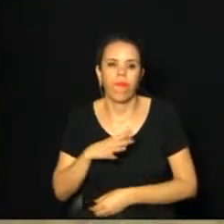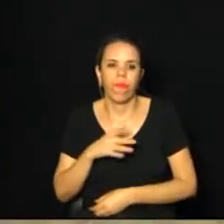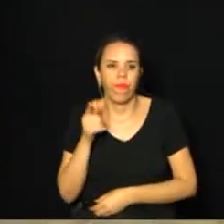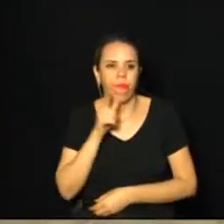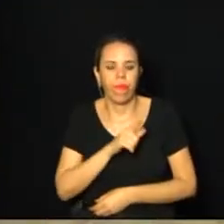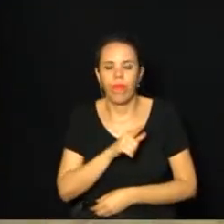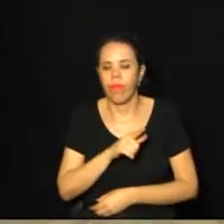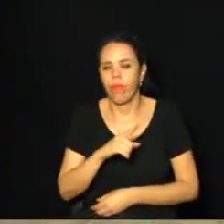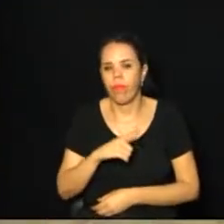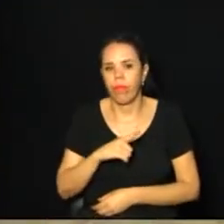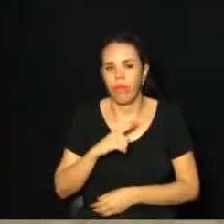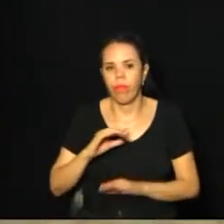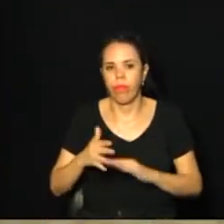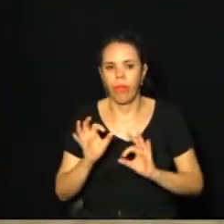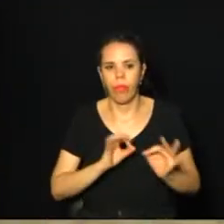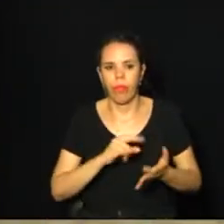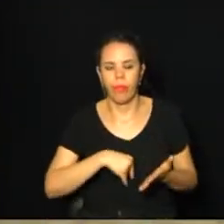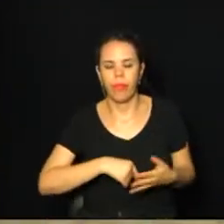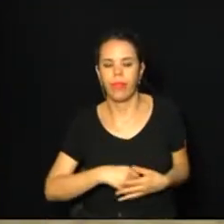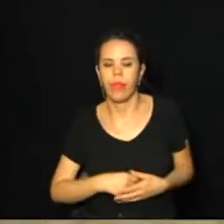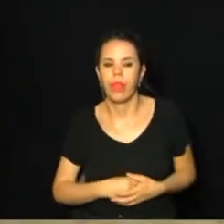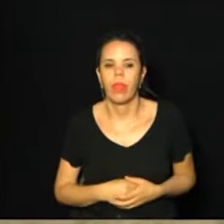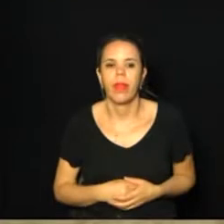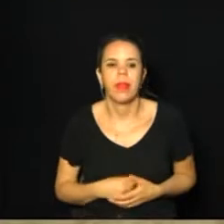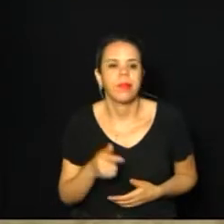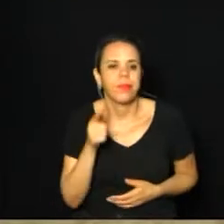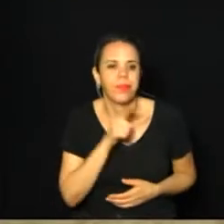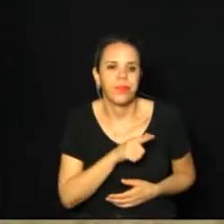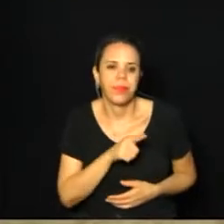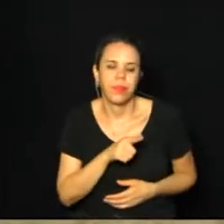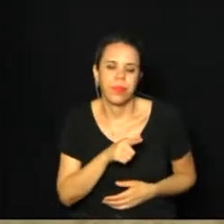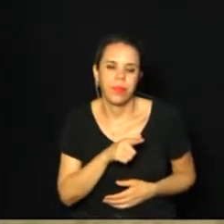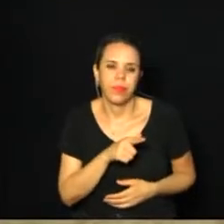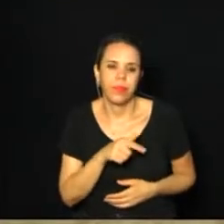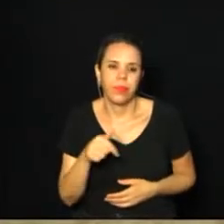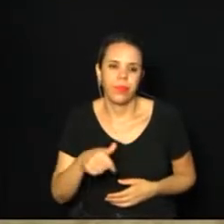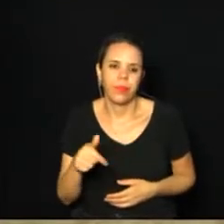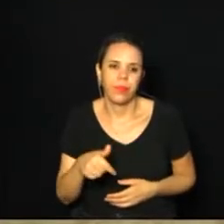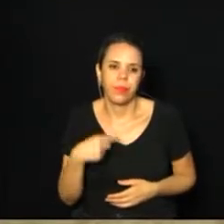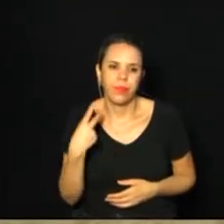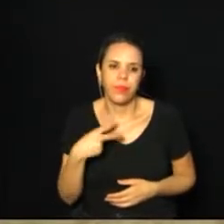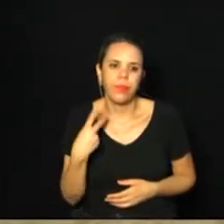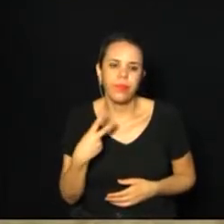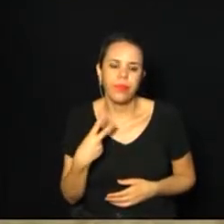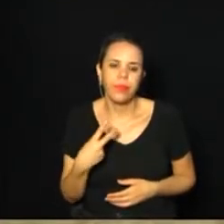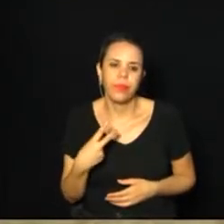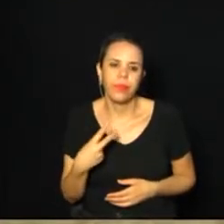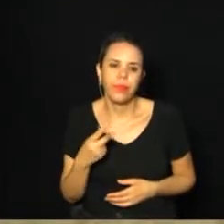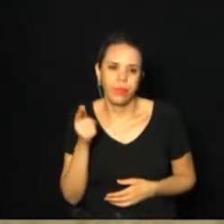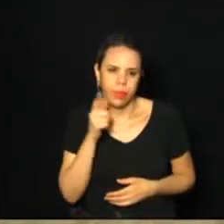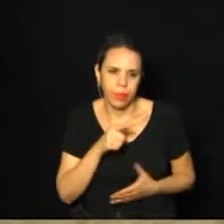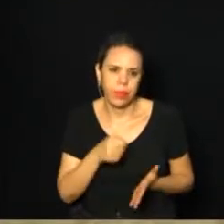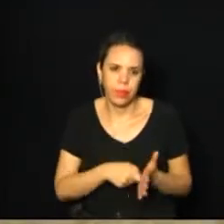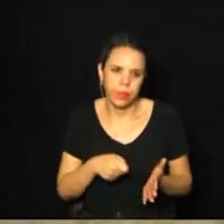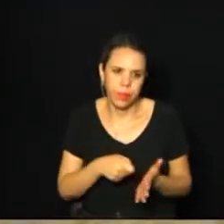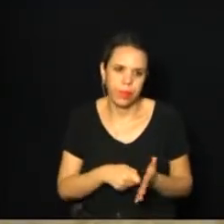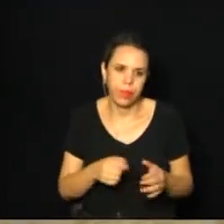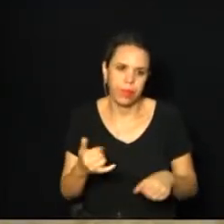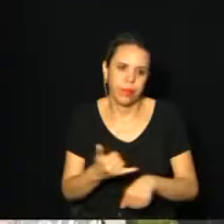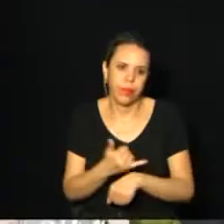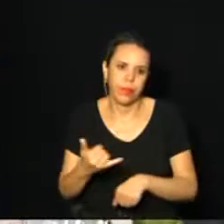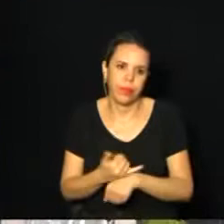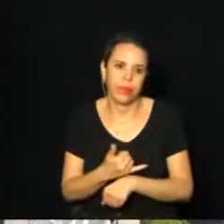né? A gente tendo um bairro regularizado, a gente como aqui vereador legislativo, a gente consegue levar infraestrutura